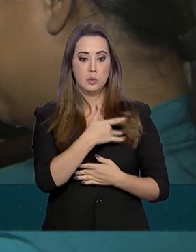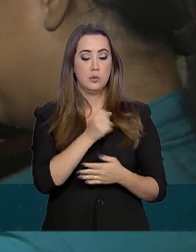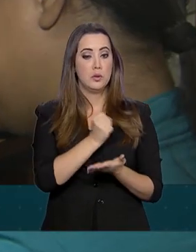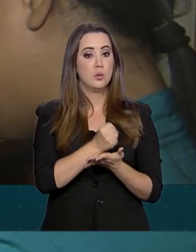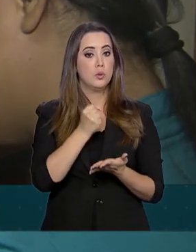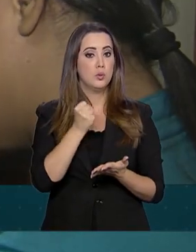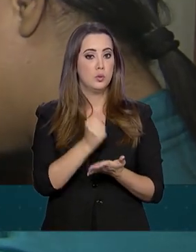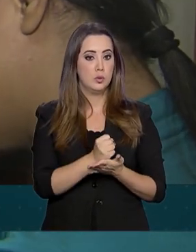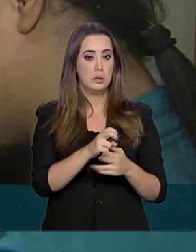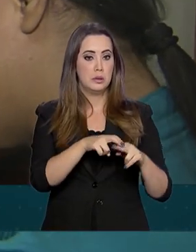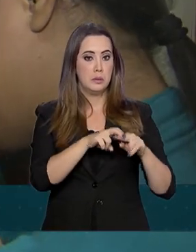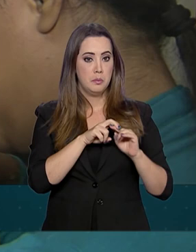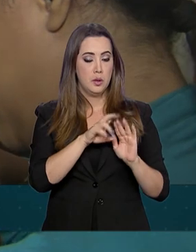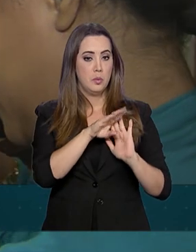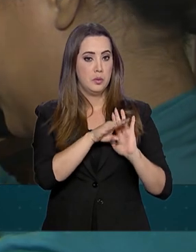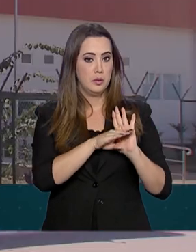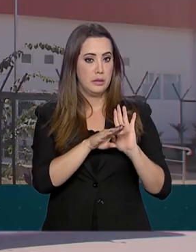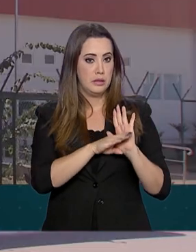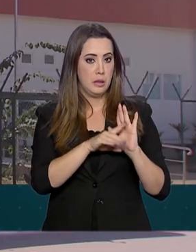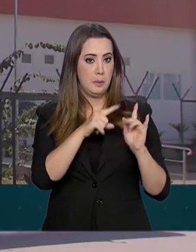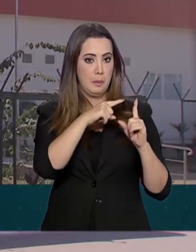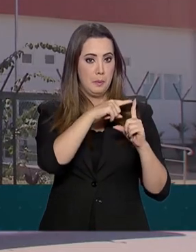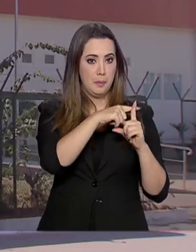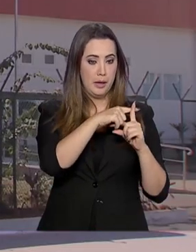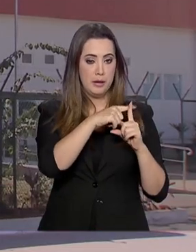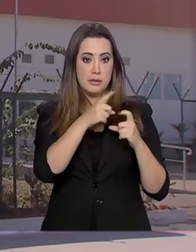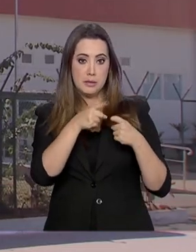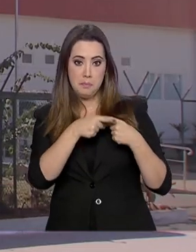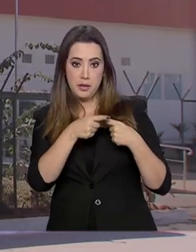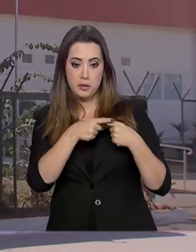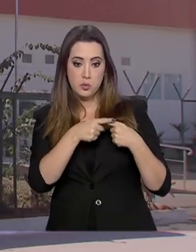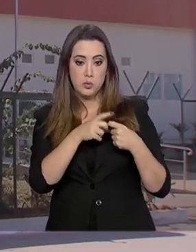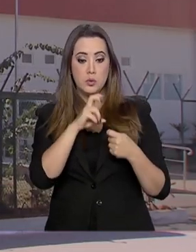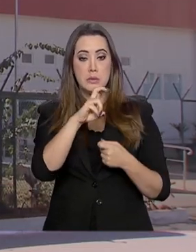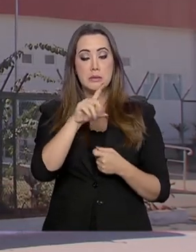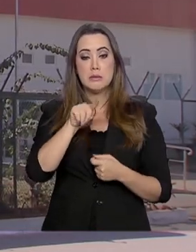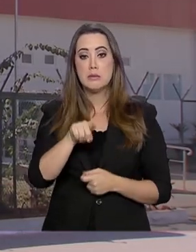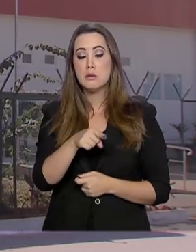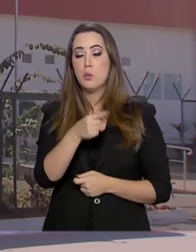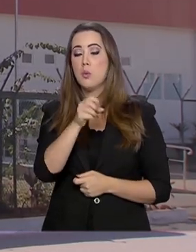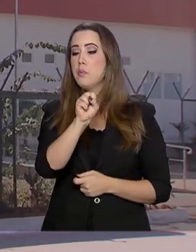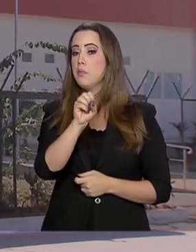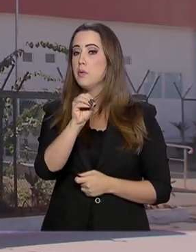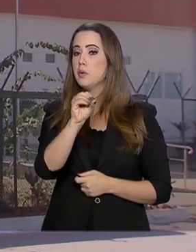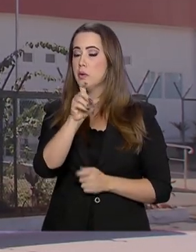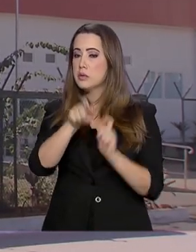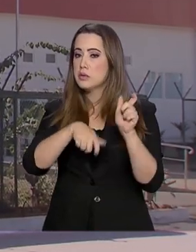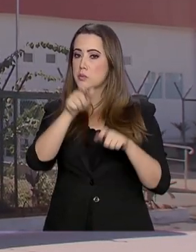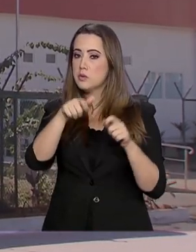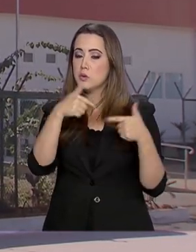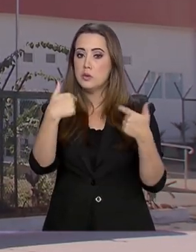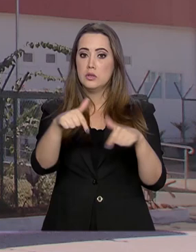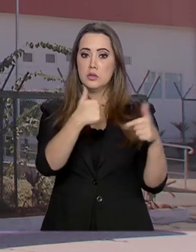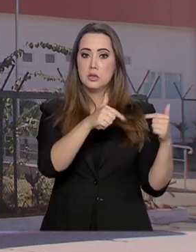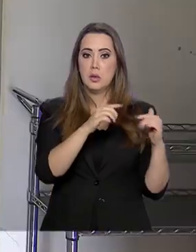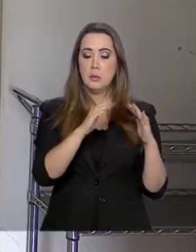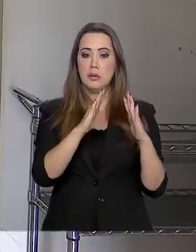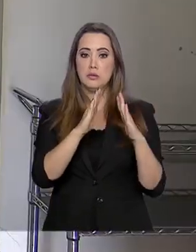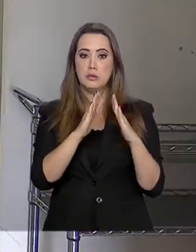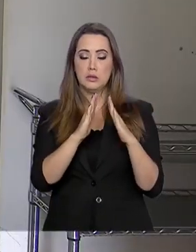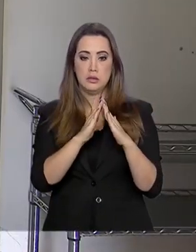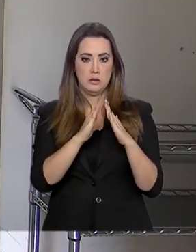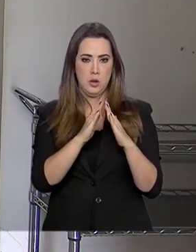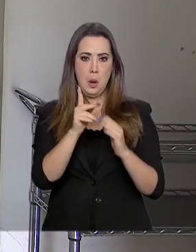contratar pelo programa Mais Médicos 5.800 profissionais, que vão atuar nos postos de saúde.